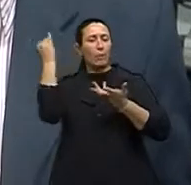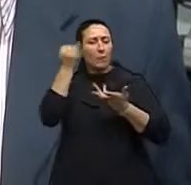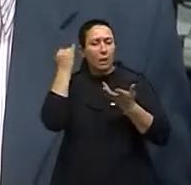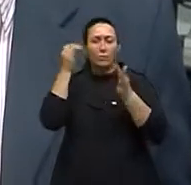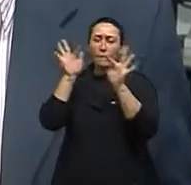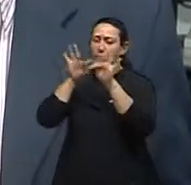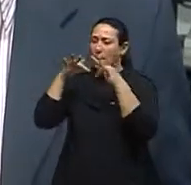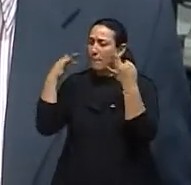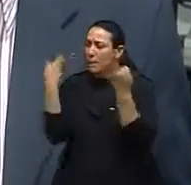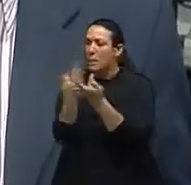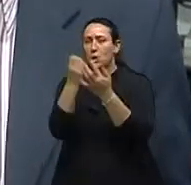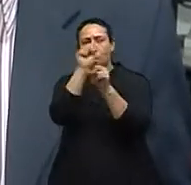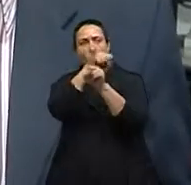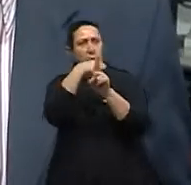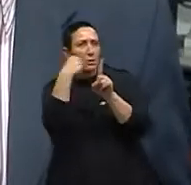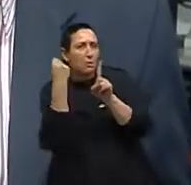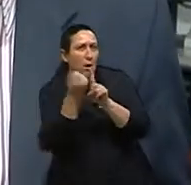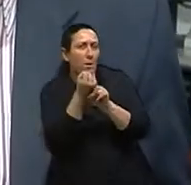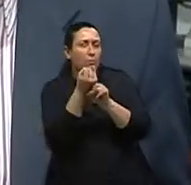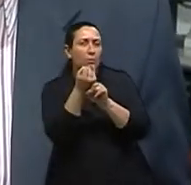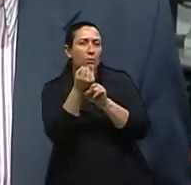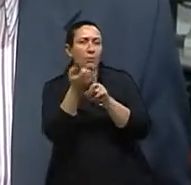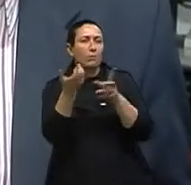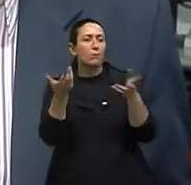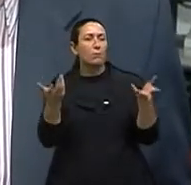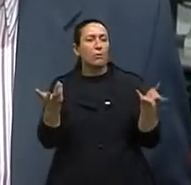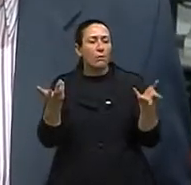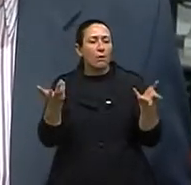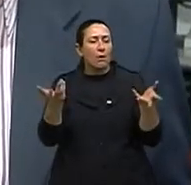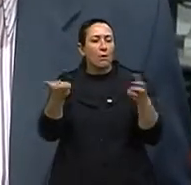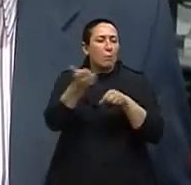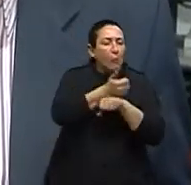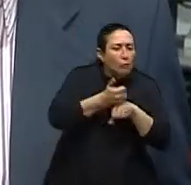social ou a tua atividade